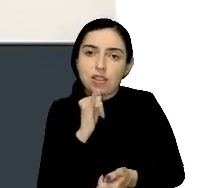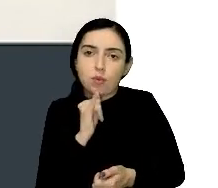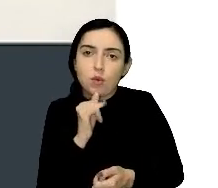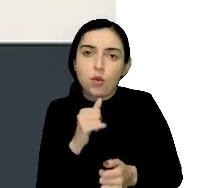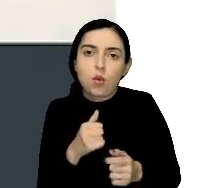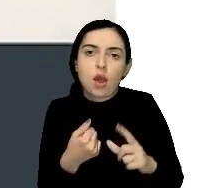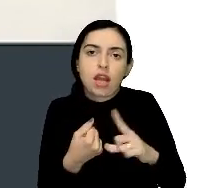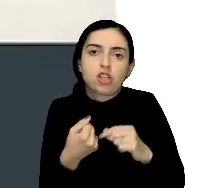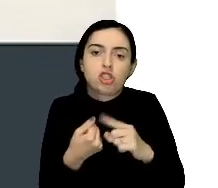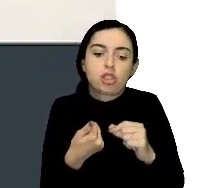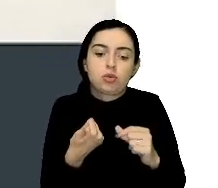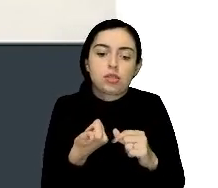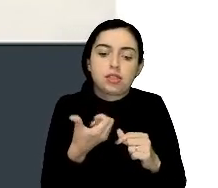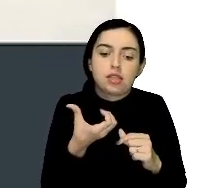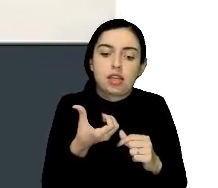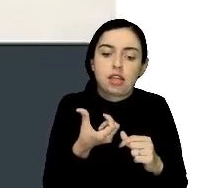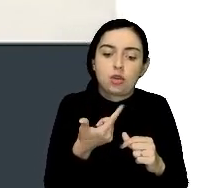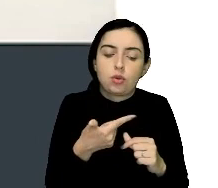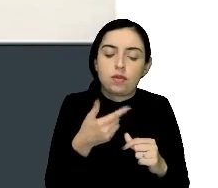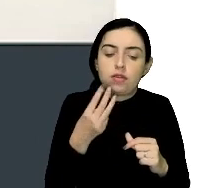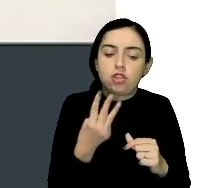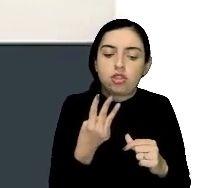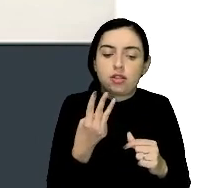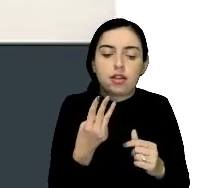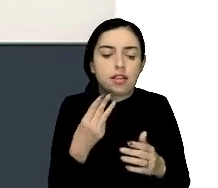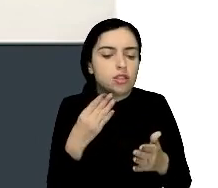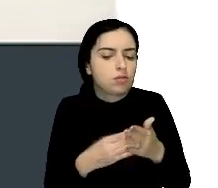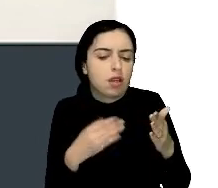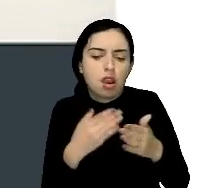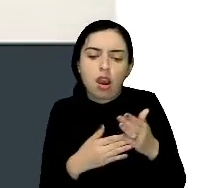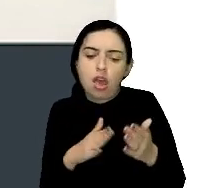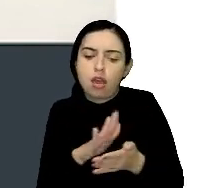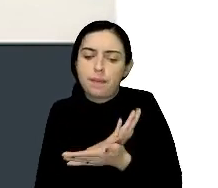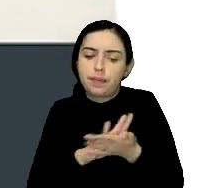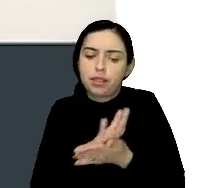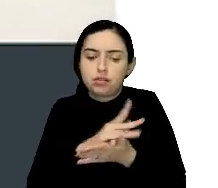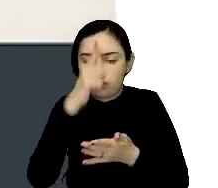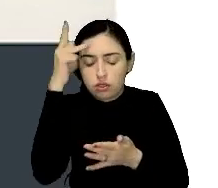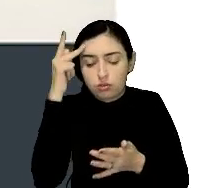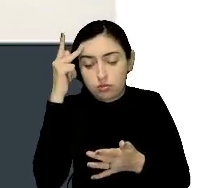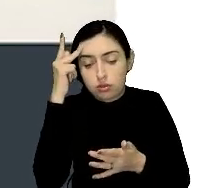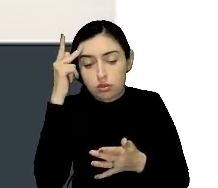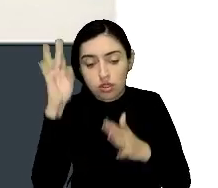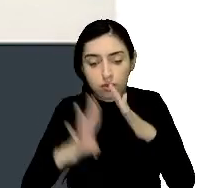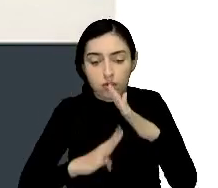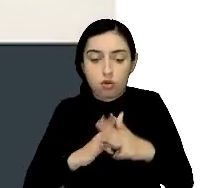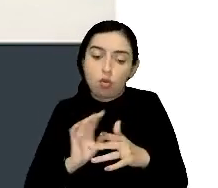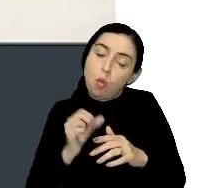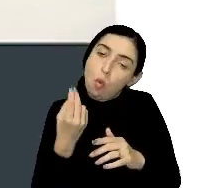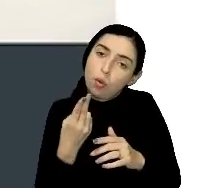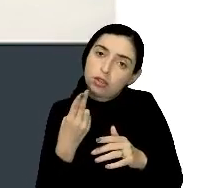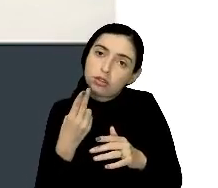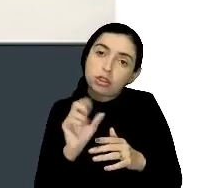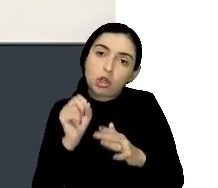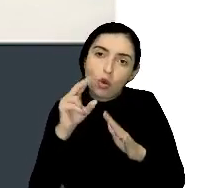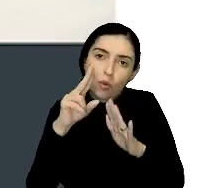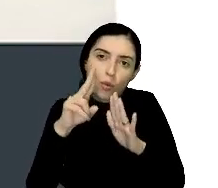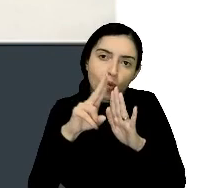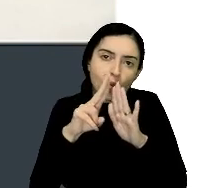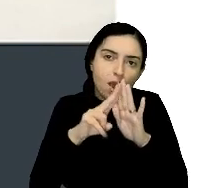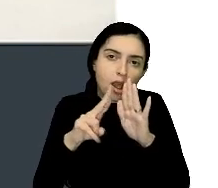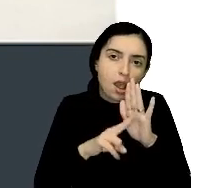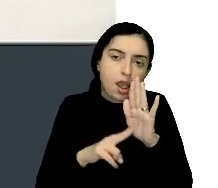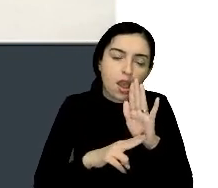da nova lei diz que ninguém será privado da sua liberdade por razões migratórias, exceto nos casos previstos nesta lei.